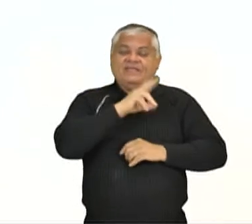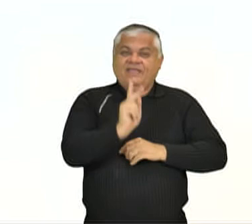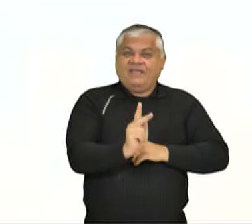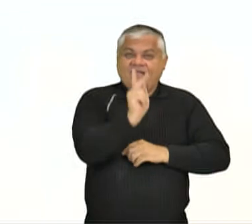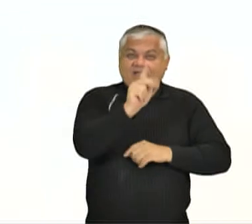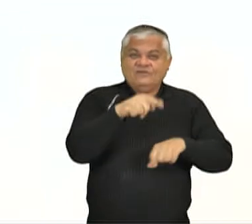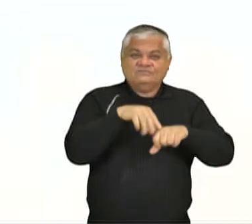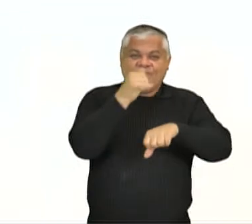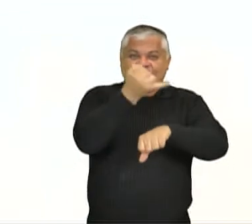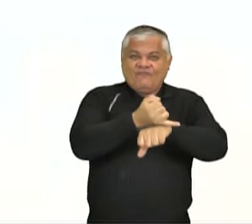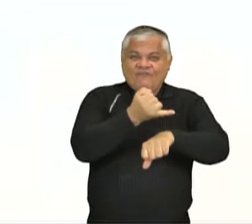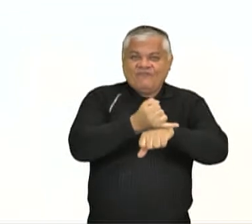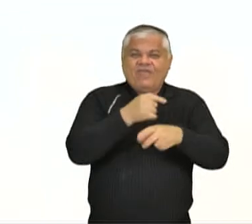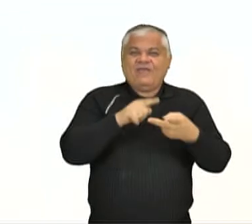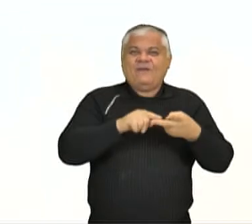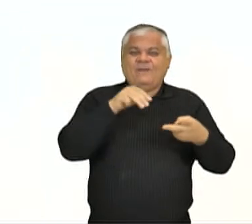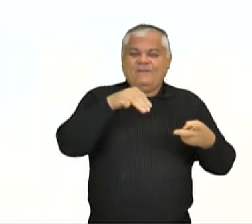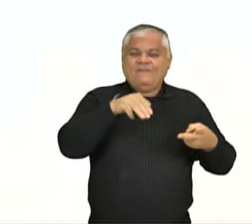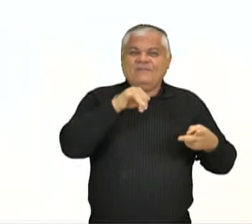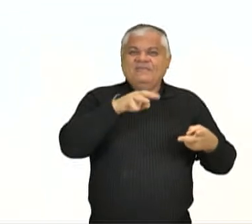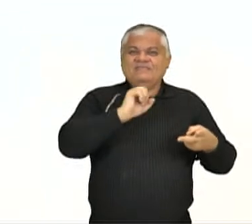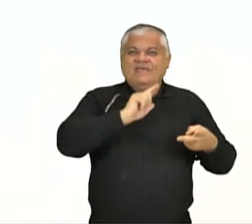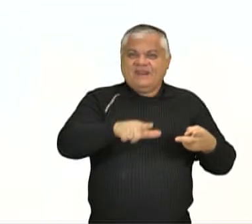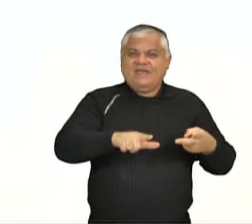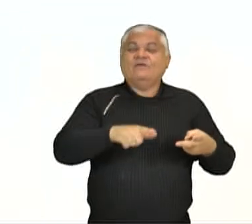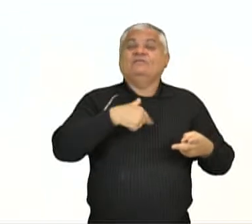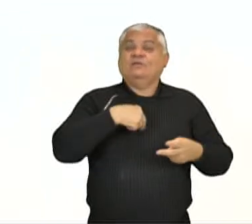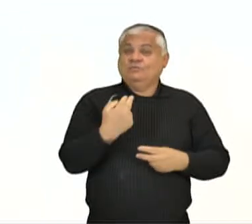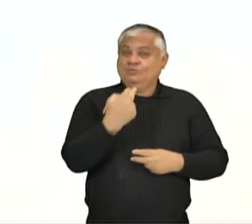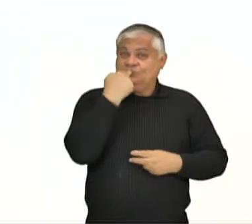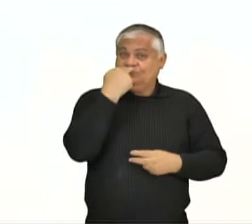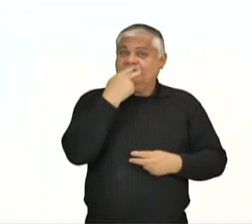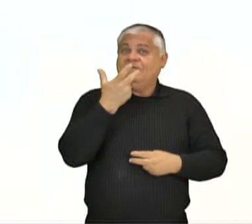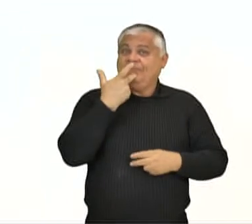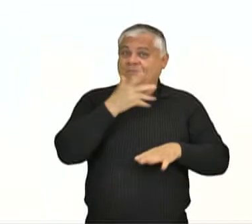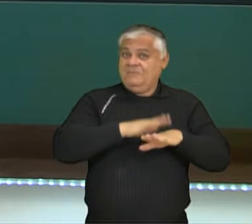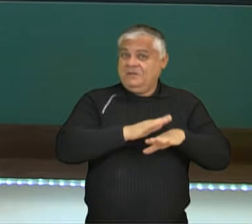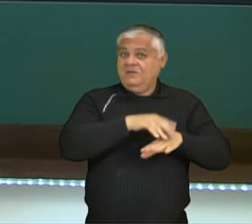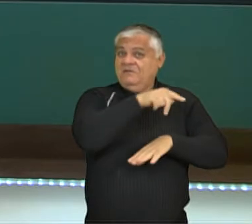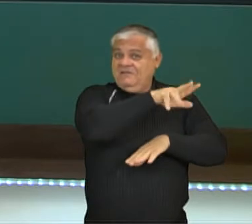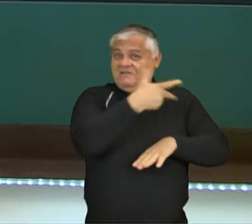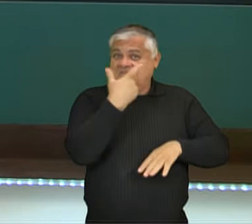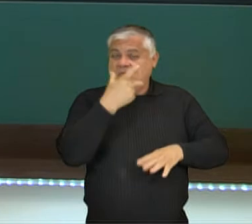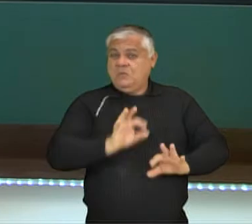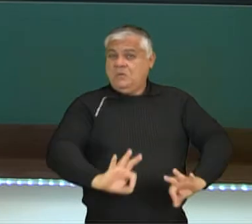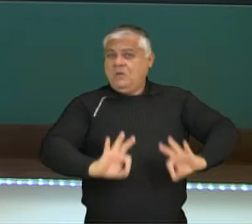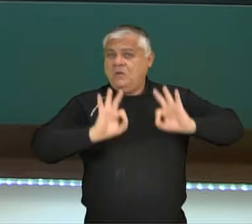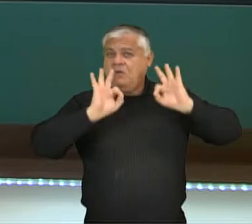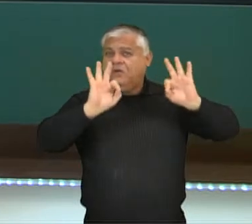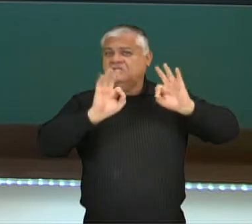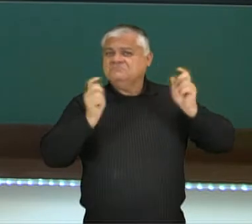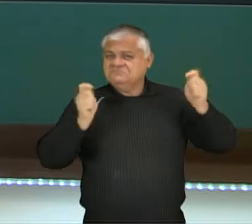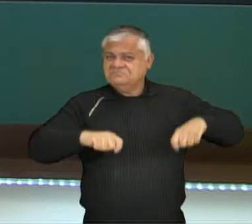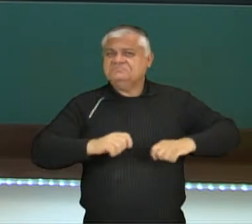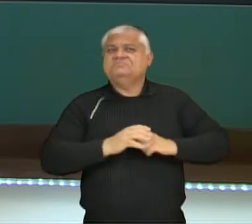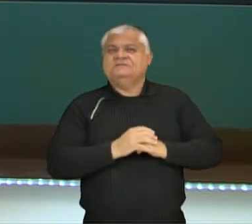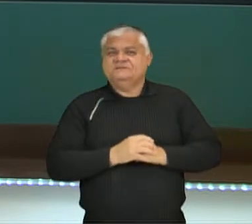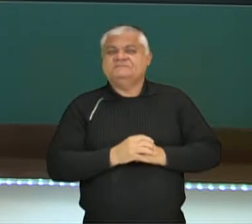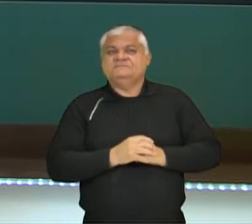ferro e sais minerais, diz a nutricionista. Ou seja, ótimo, né? Isso daqui é